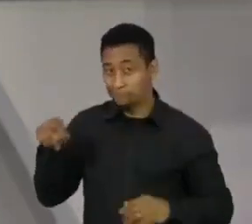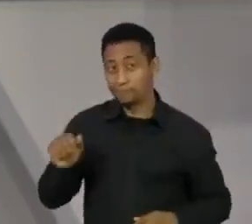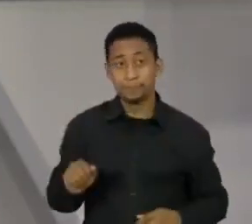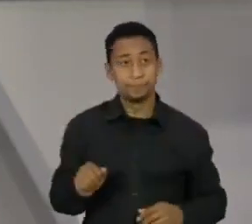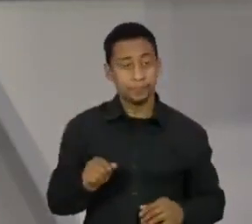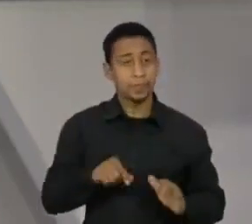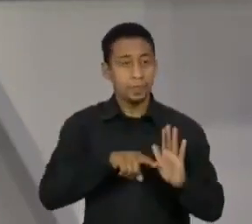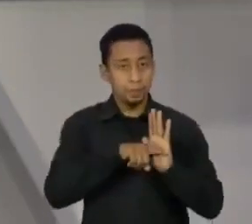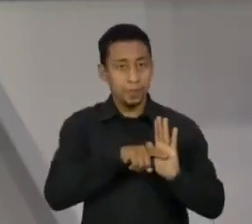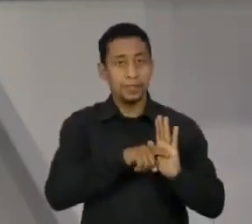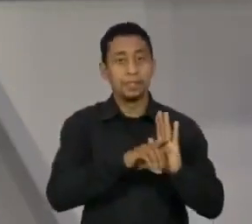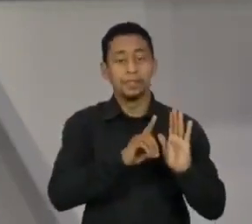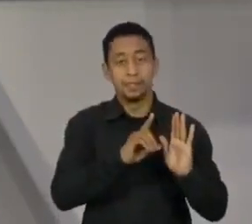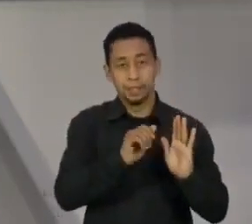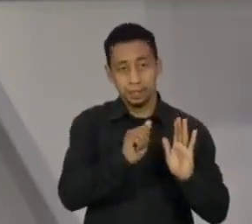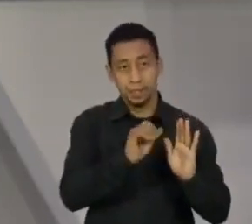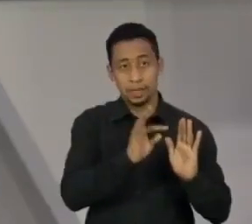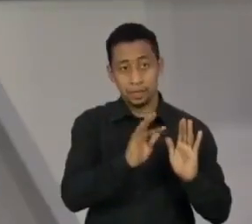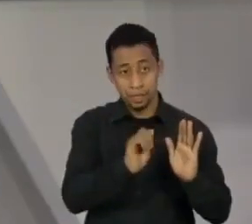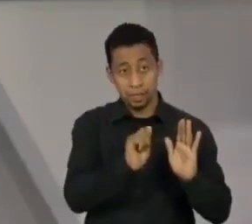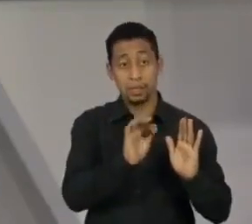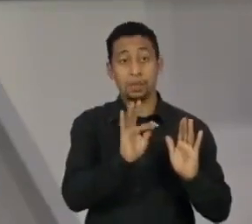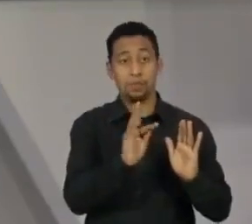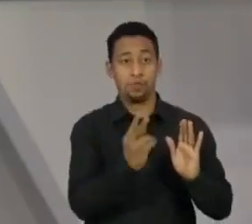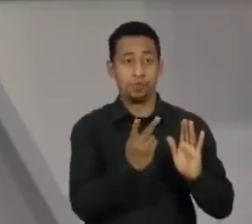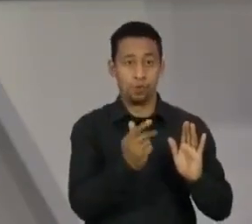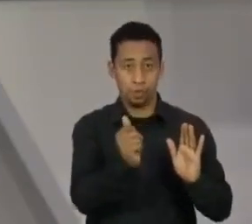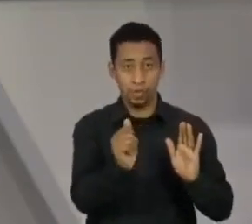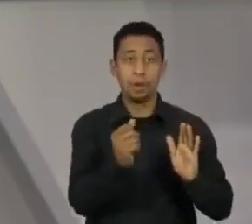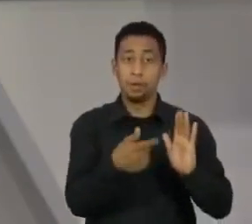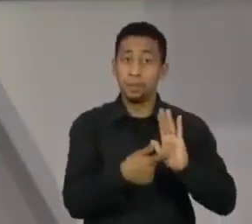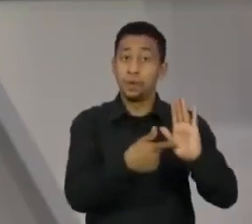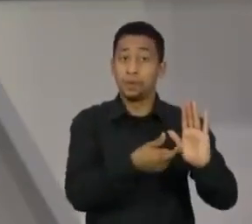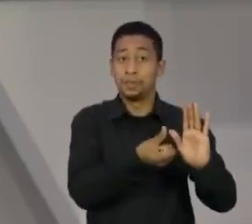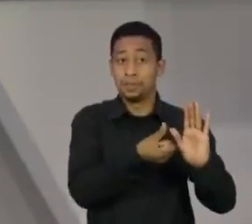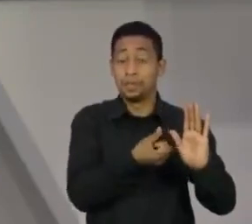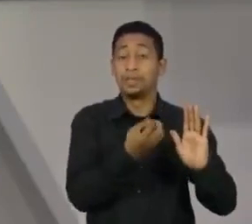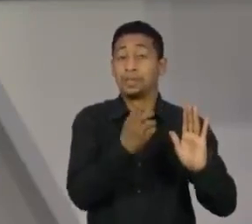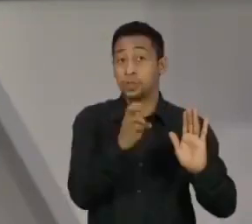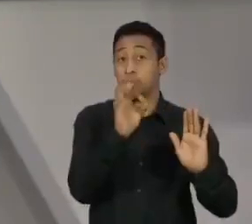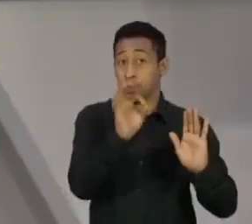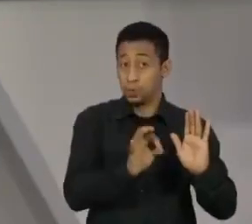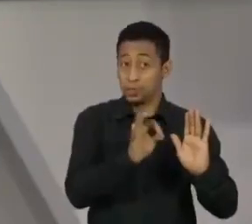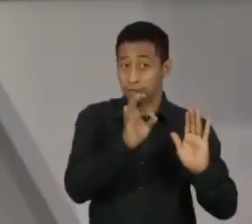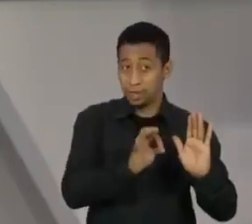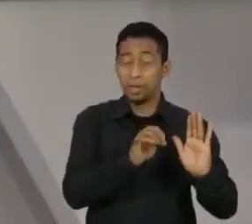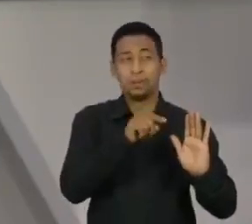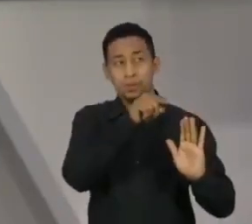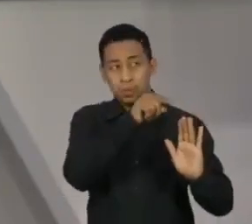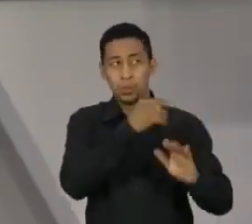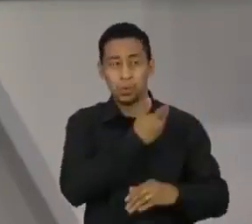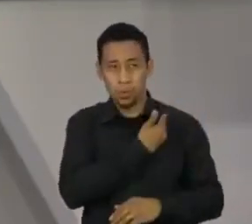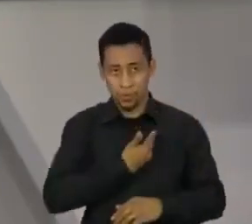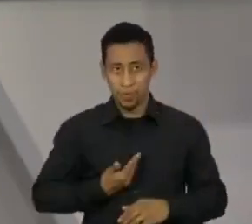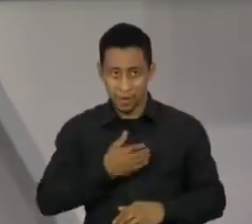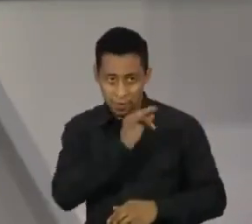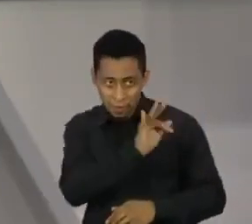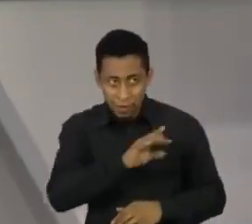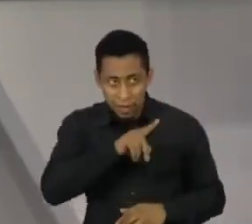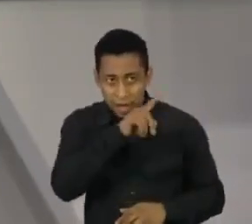a pesquisa Datafolha mostra que sessenta e três por cento dos entrevistados consideram que o governo federal deve ser